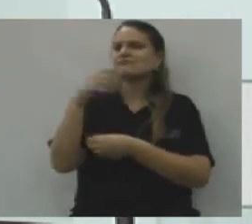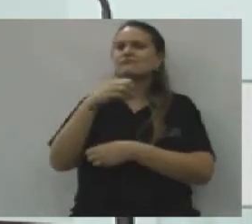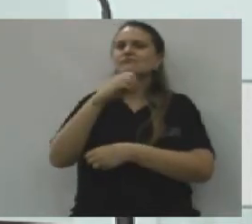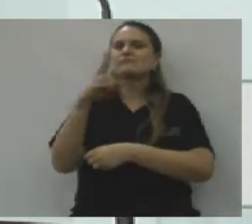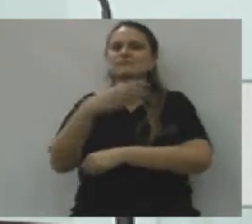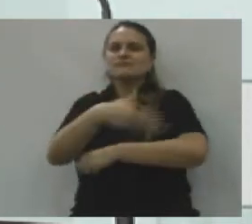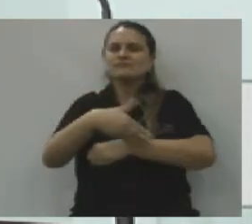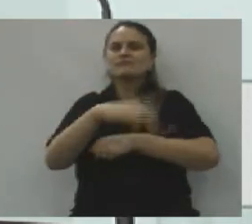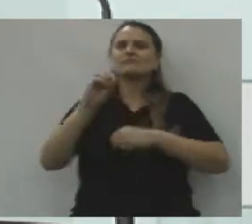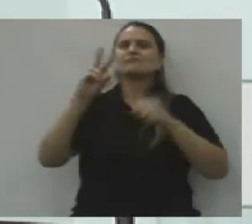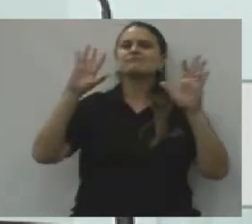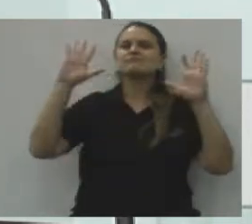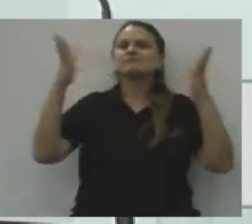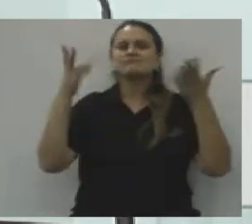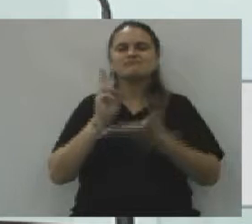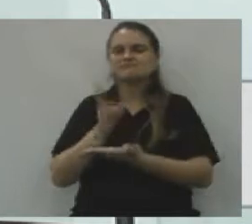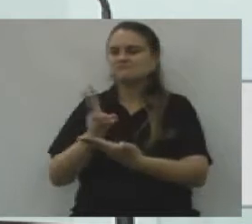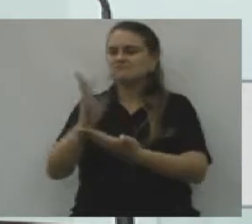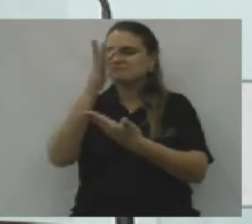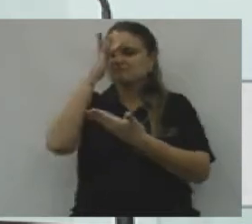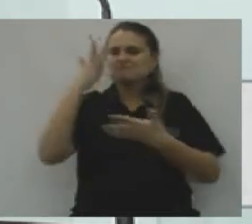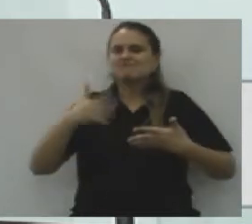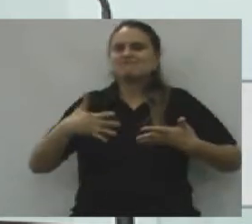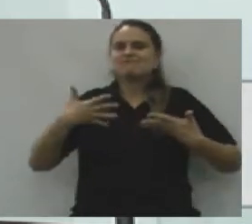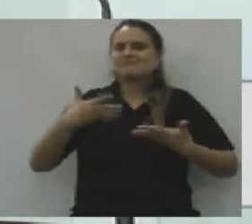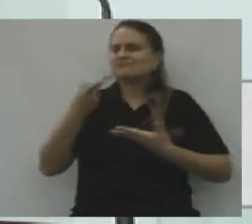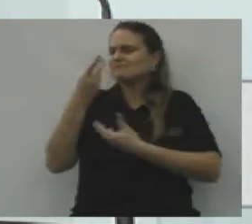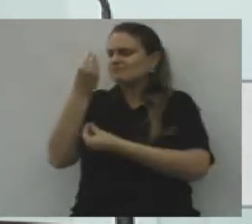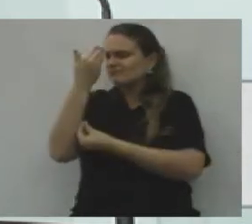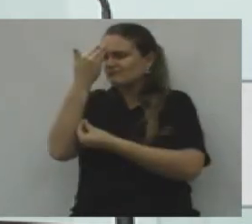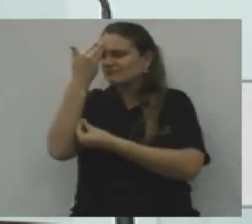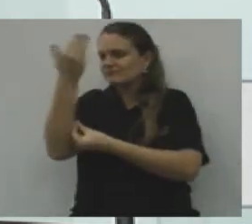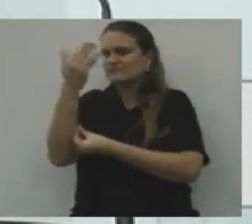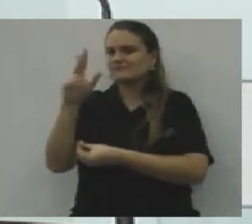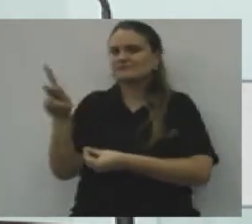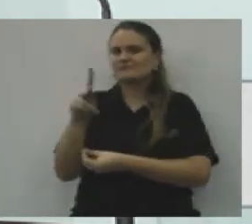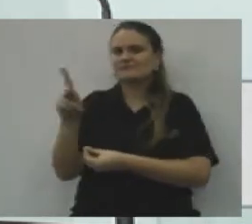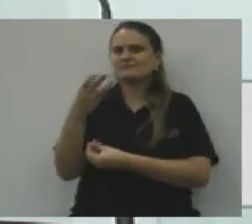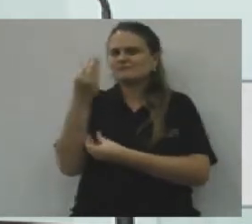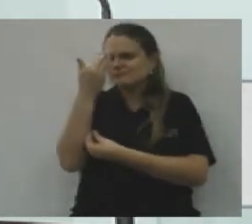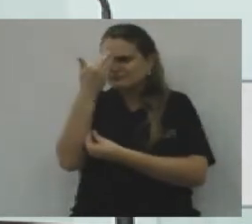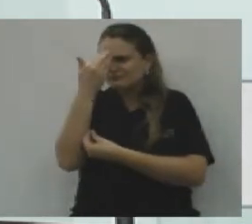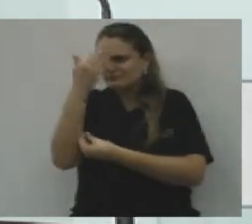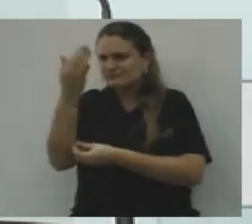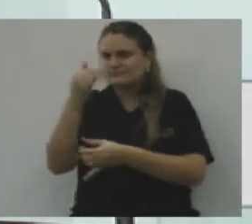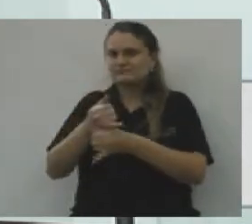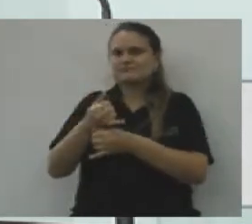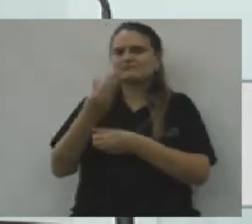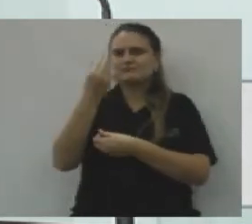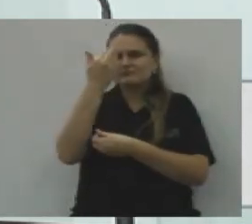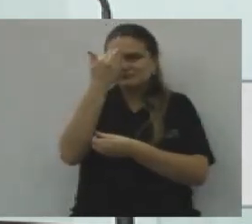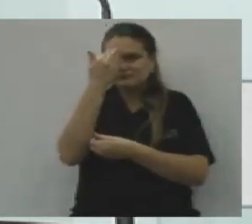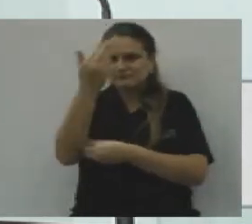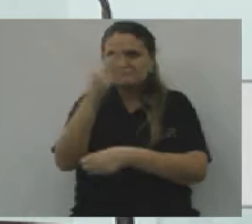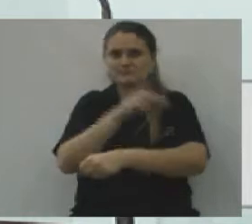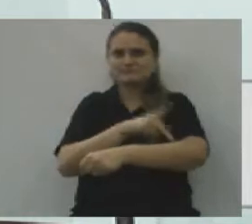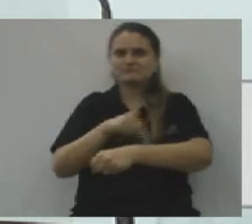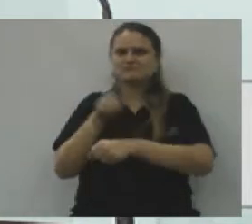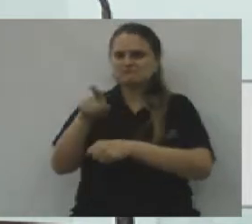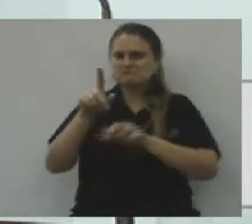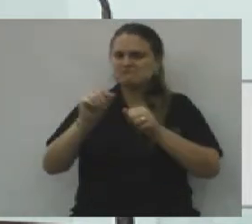às vezes, ou num evento qualquer, e diz: muito obrigado, professores. Muito obrigado, diretor. Muito obrigado, pedagogo.